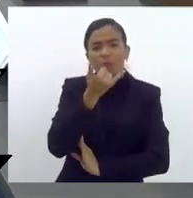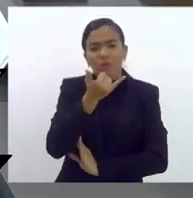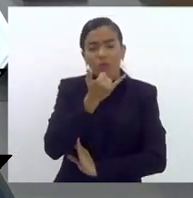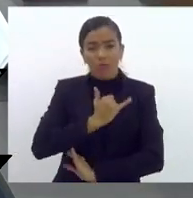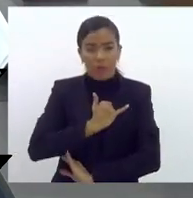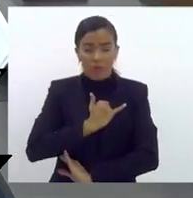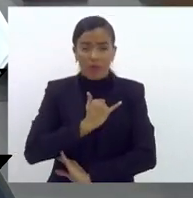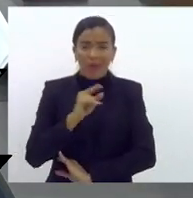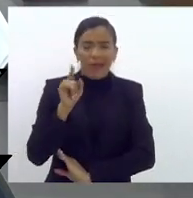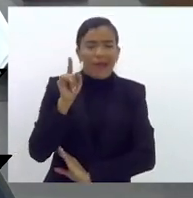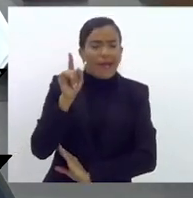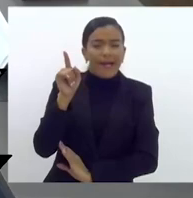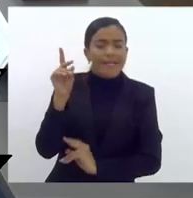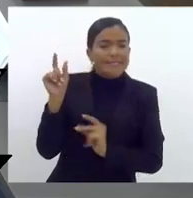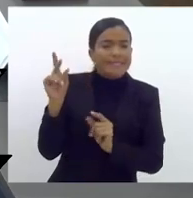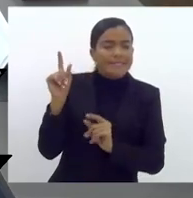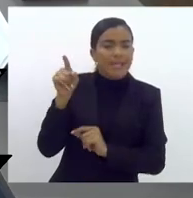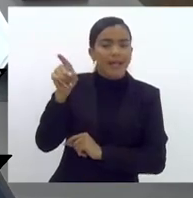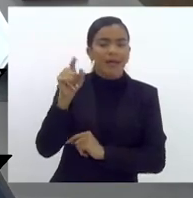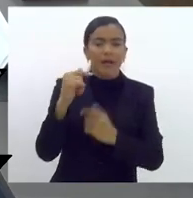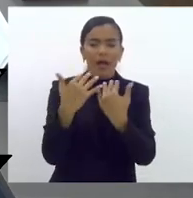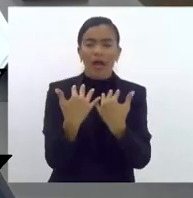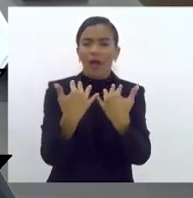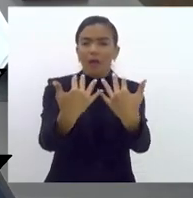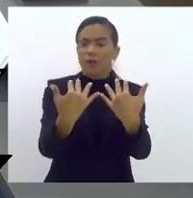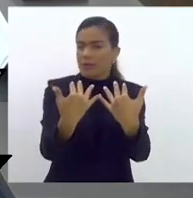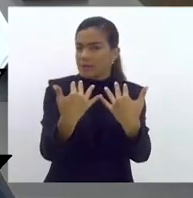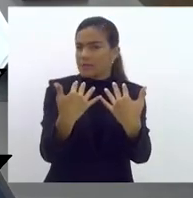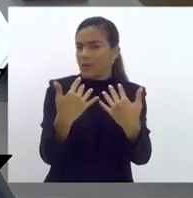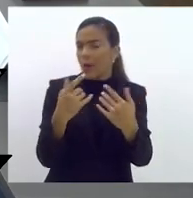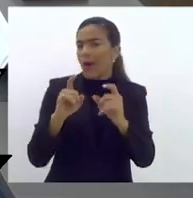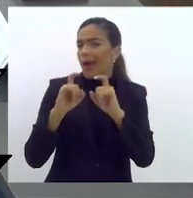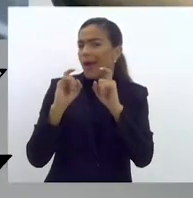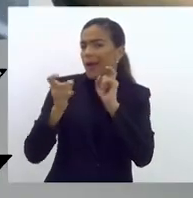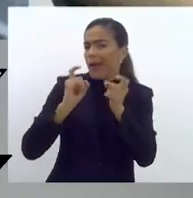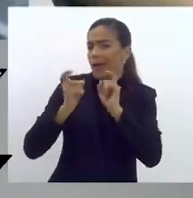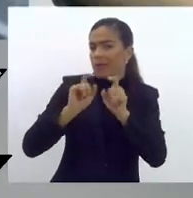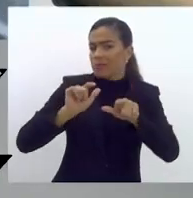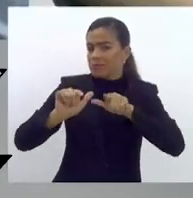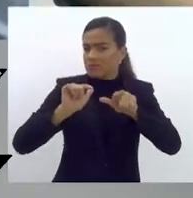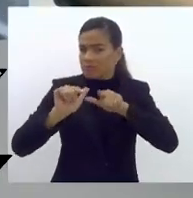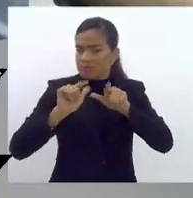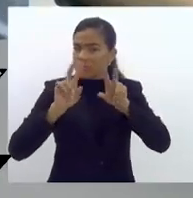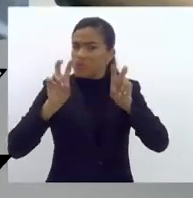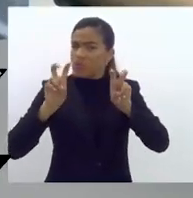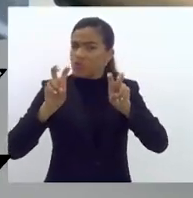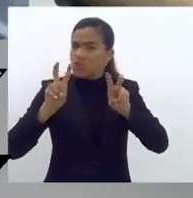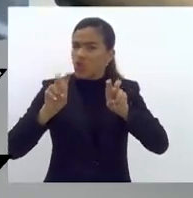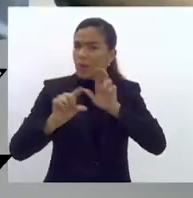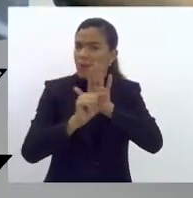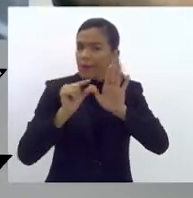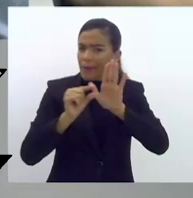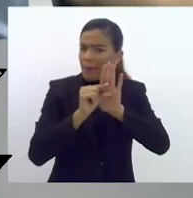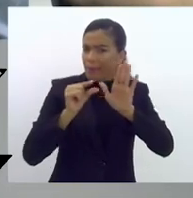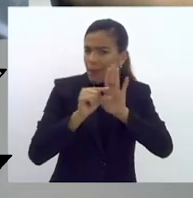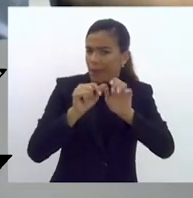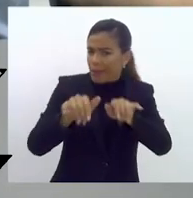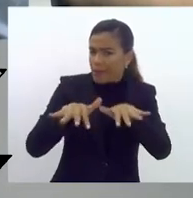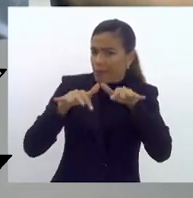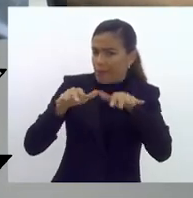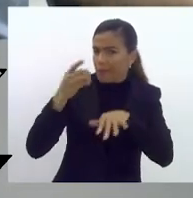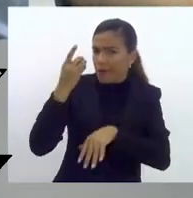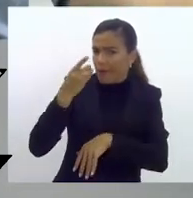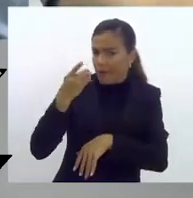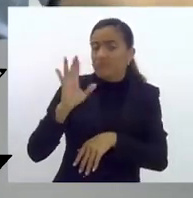aquela audiência ou reunião de trabalho que vossa excelência promover sua própria questão das emendas parlamentares conseguiu